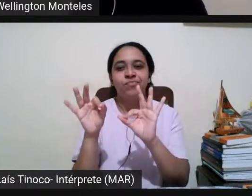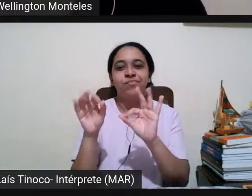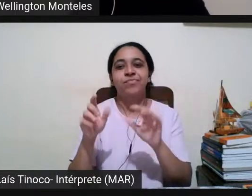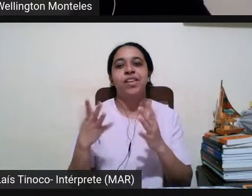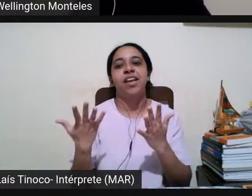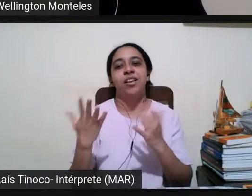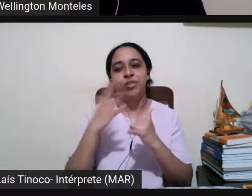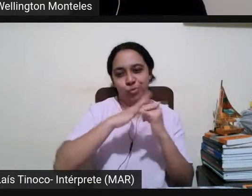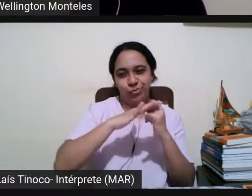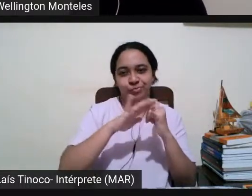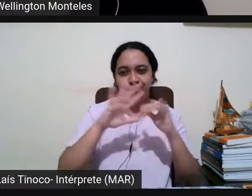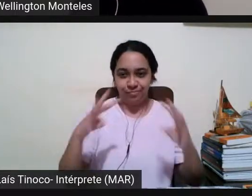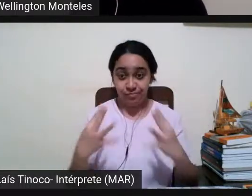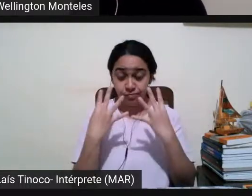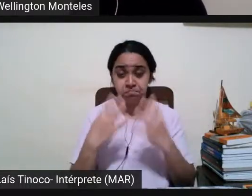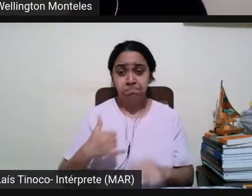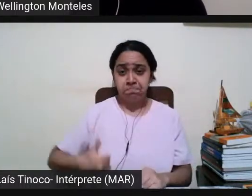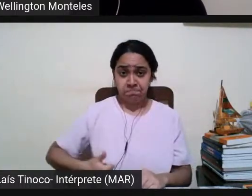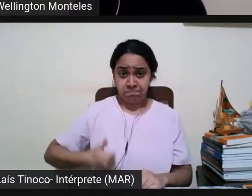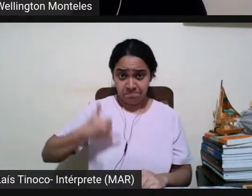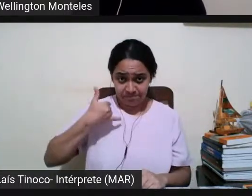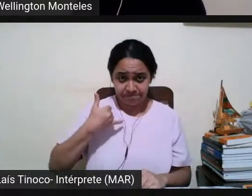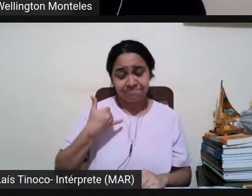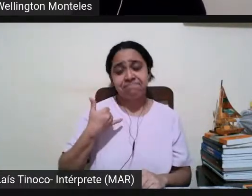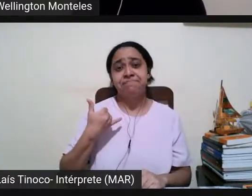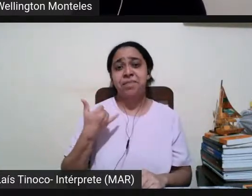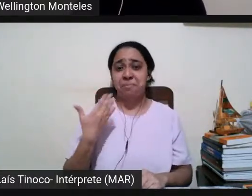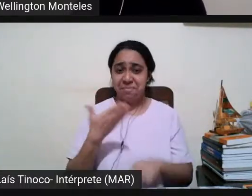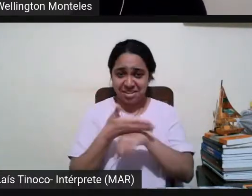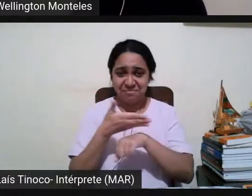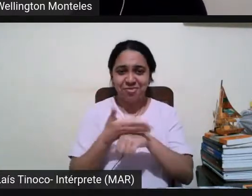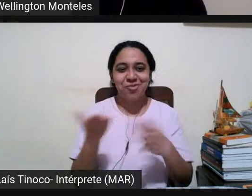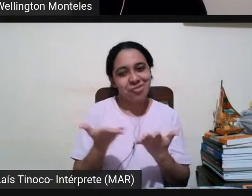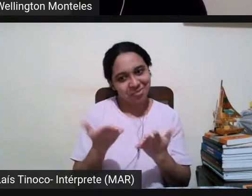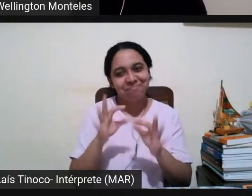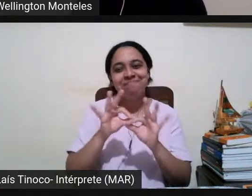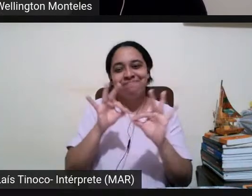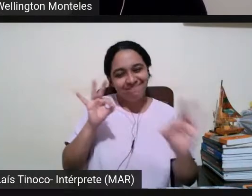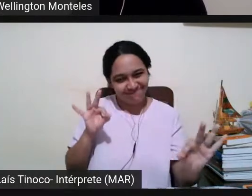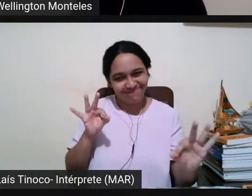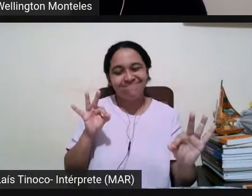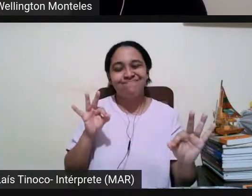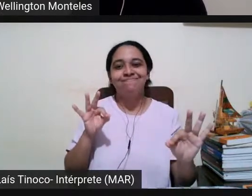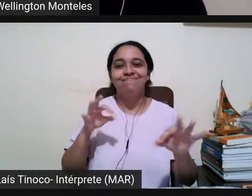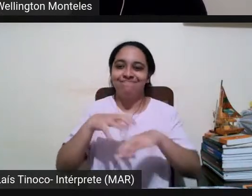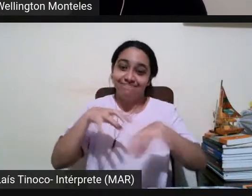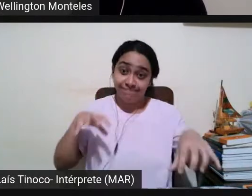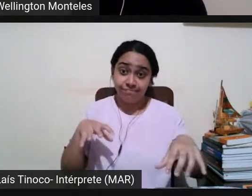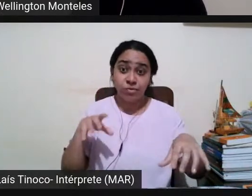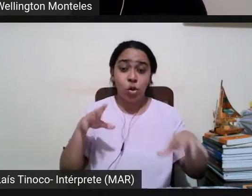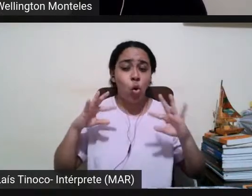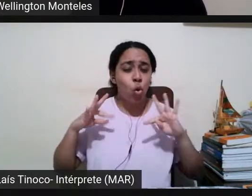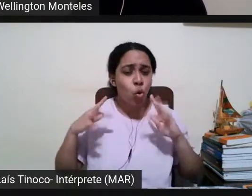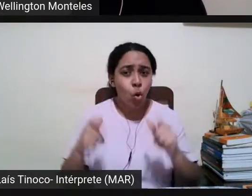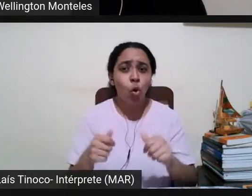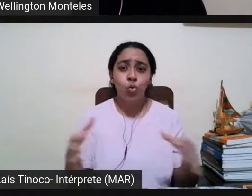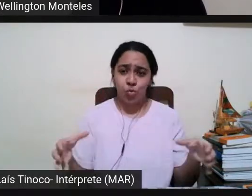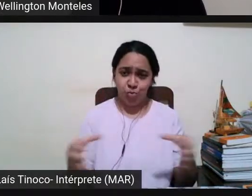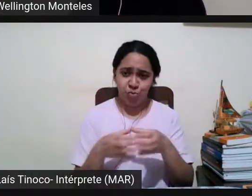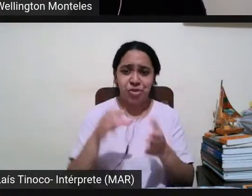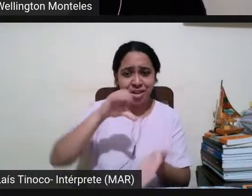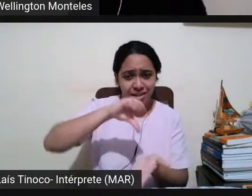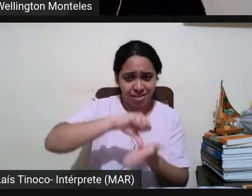honra tá aqui participando mesmo que à distância com todo o pessoal de Bacabal tá eu agradeço